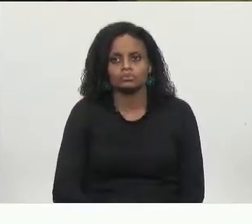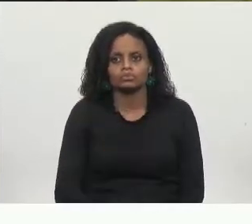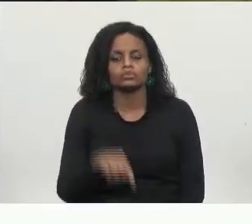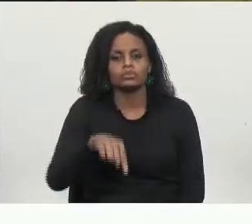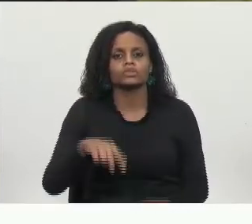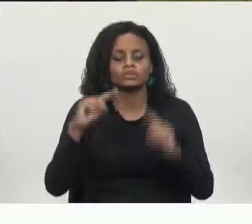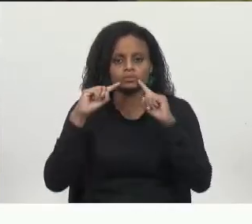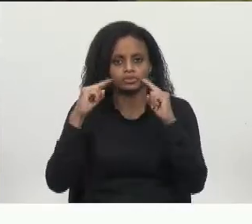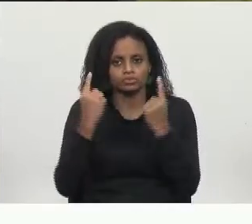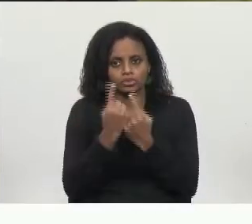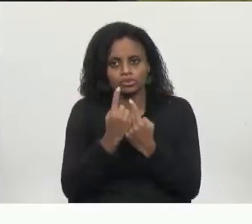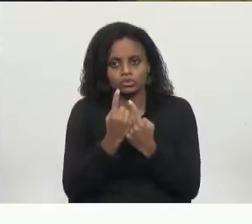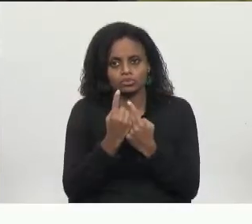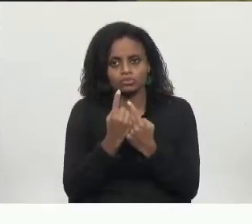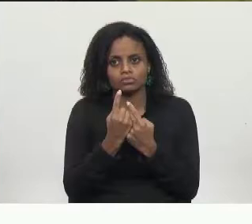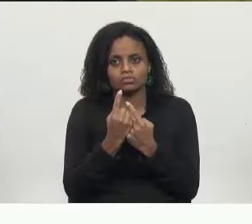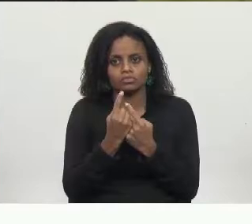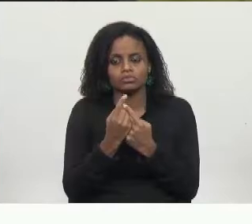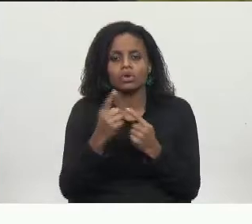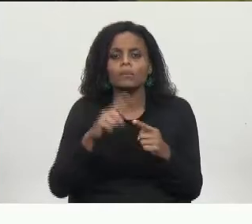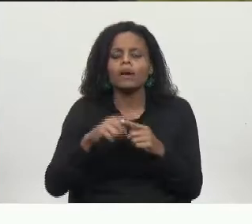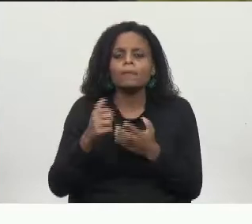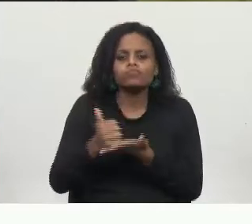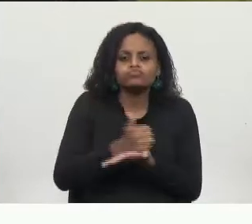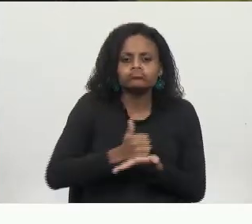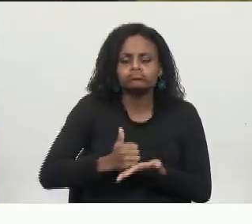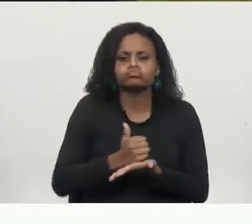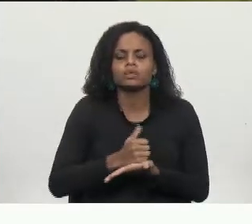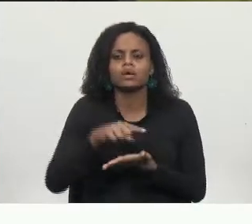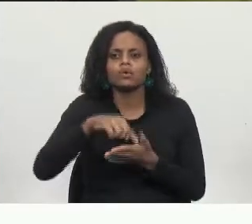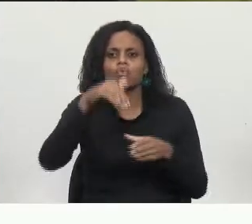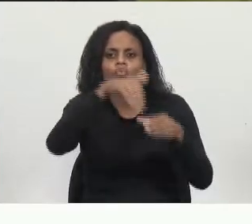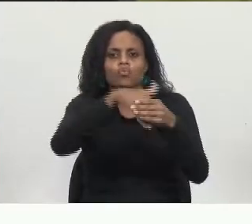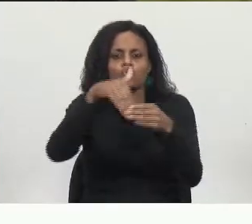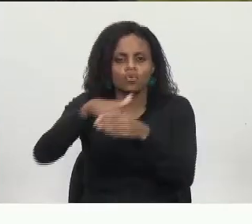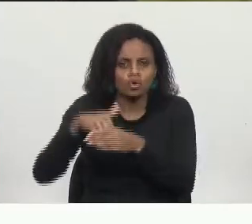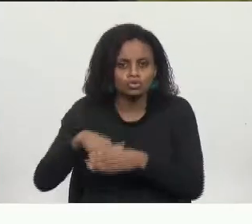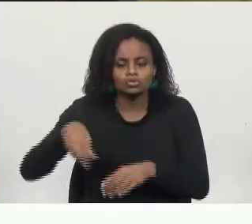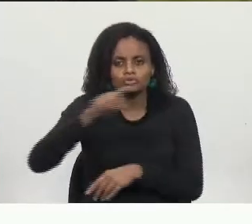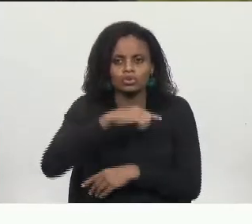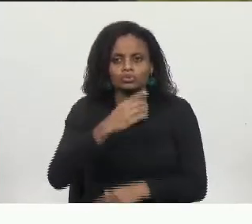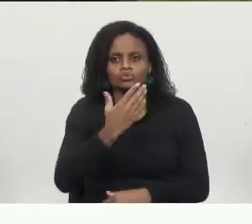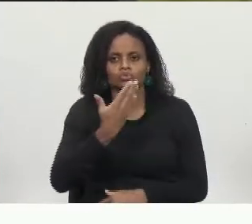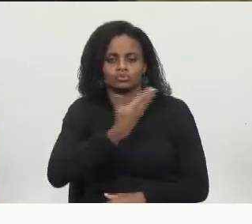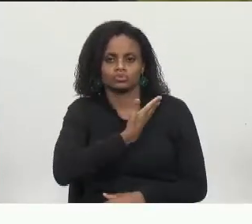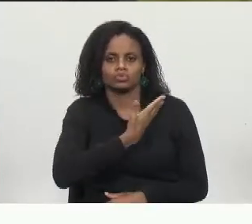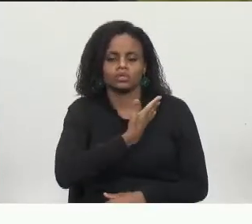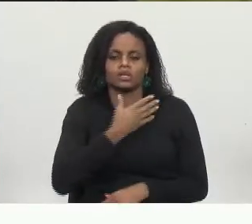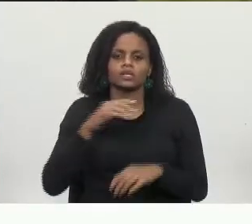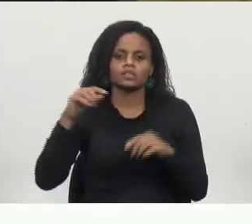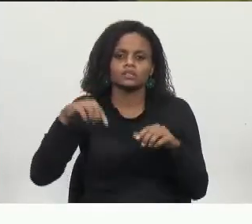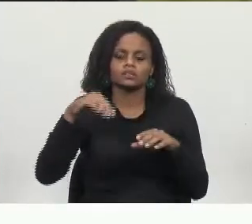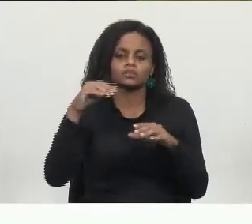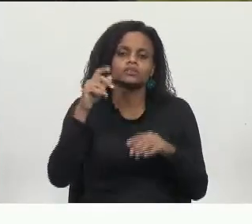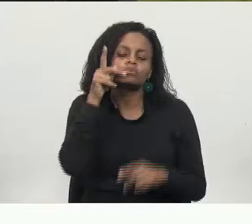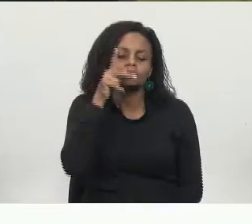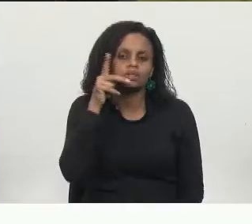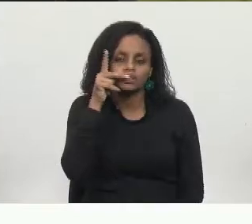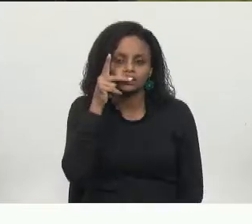esta audiência no sentido de embasar o voto dos nossos colegas deputados em plenário, no